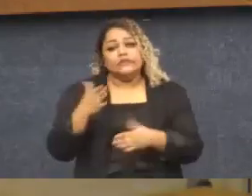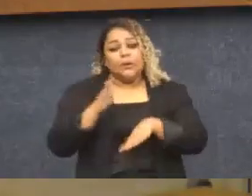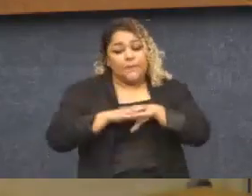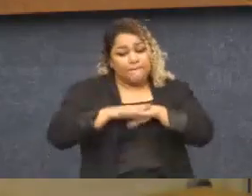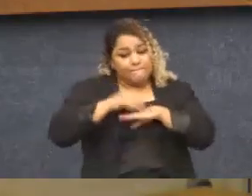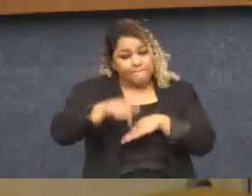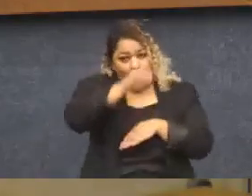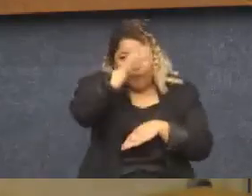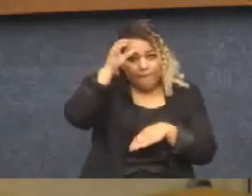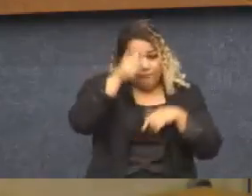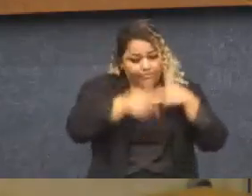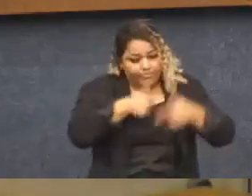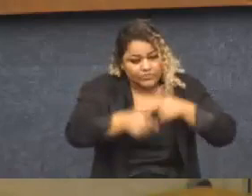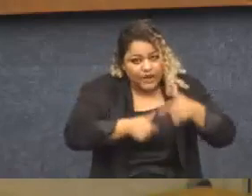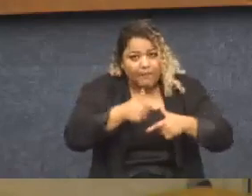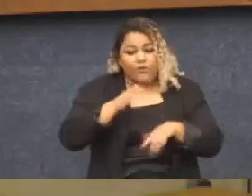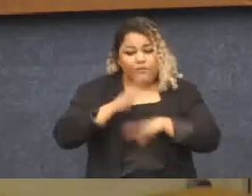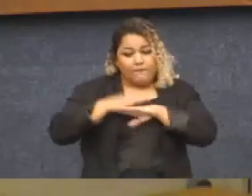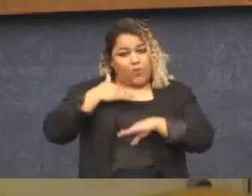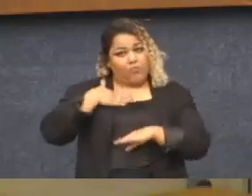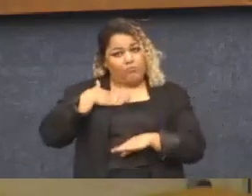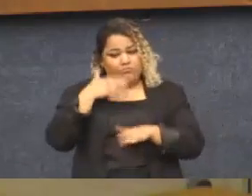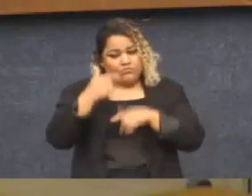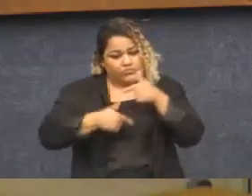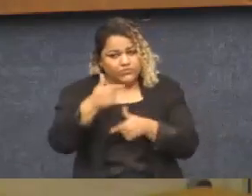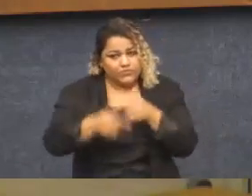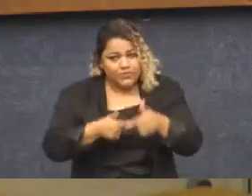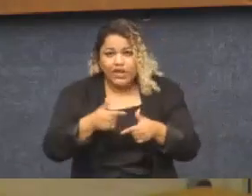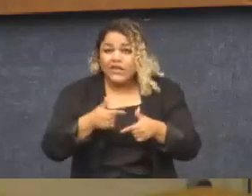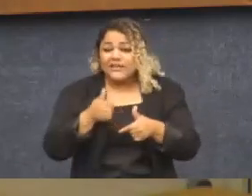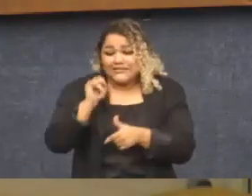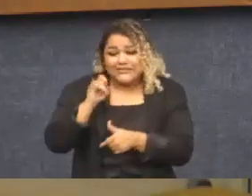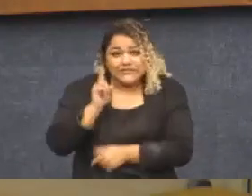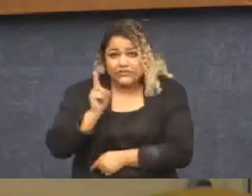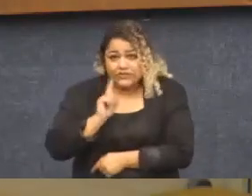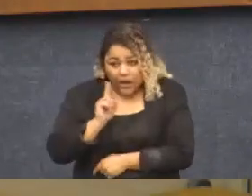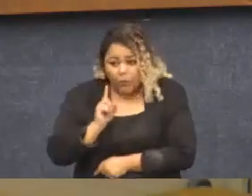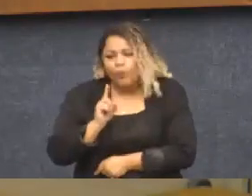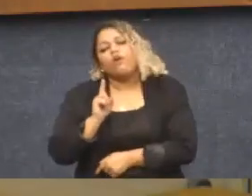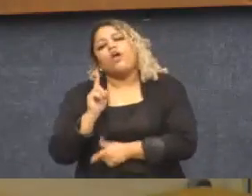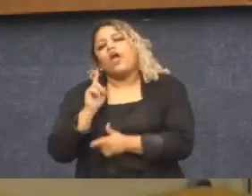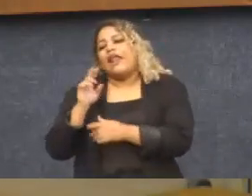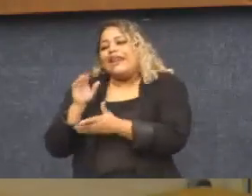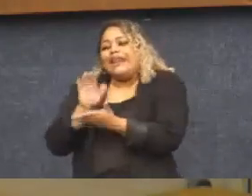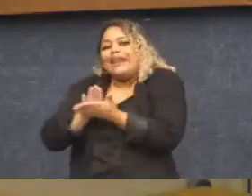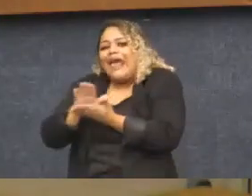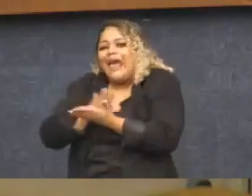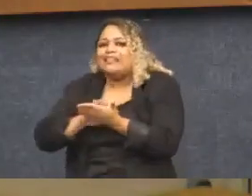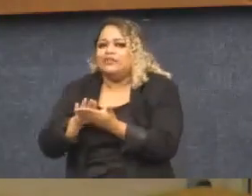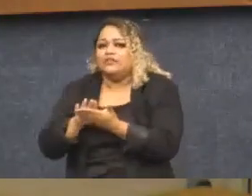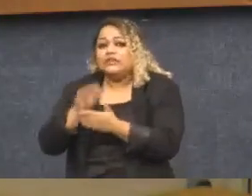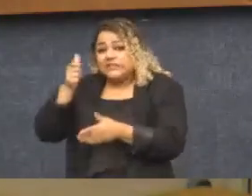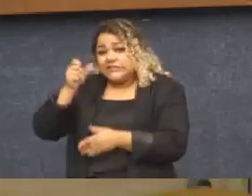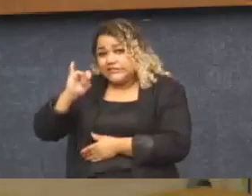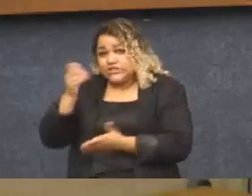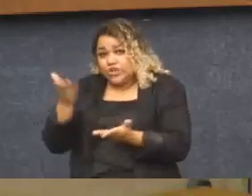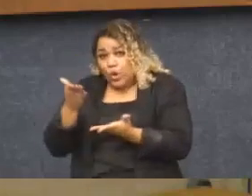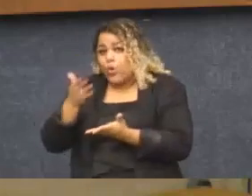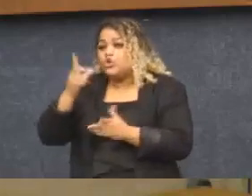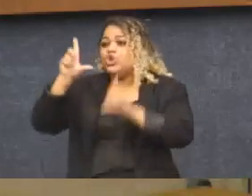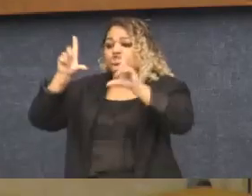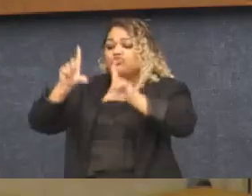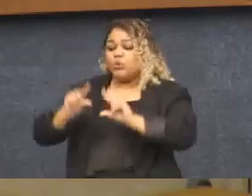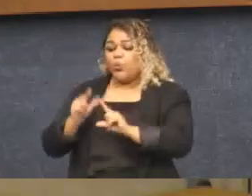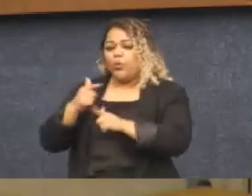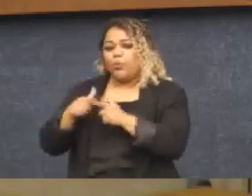vereador, não teríamos nada. Se hoje nós temos uma área de escape ali no anel rodoviário, foi porque essa Câmara Municipal